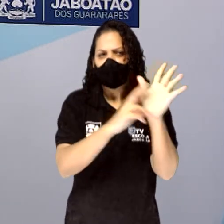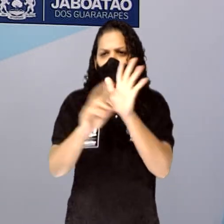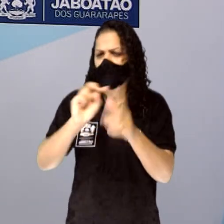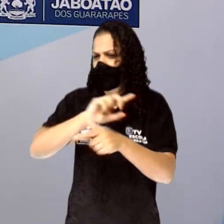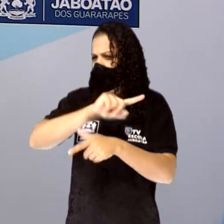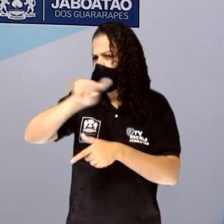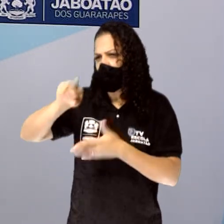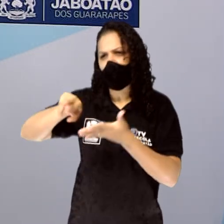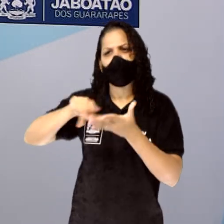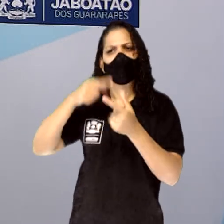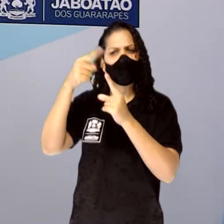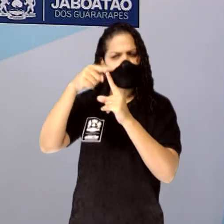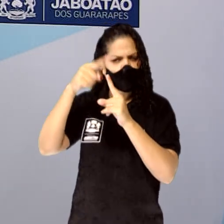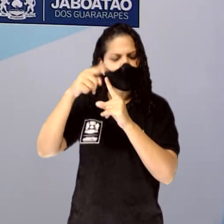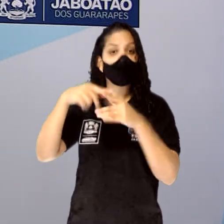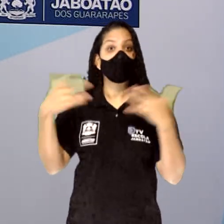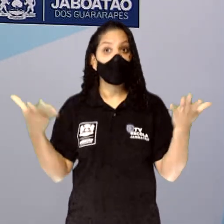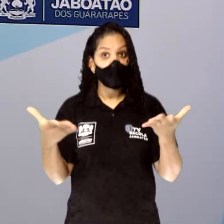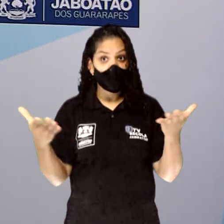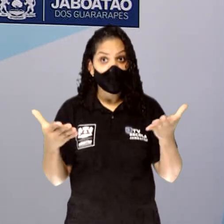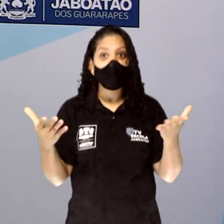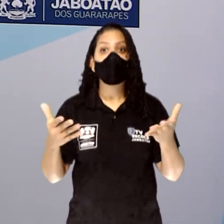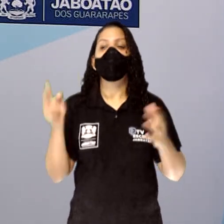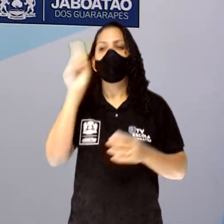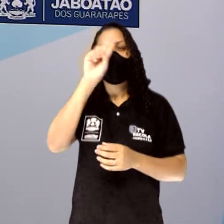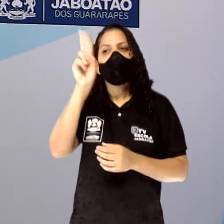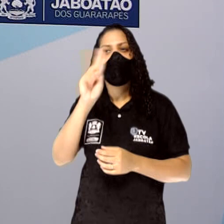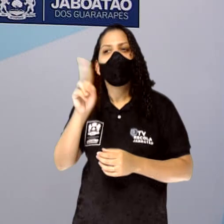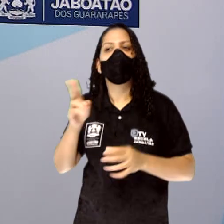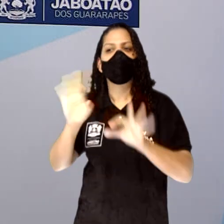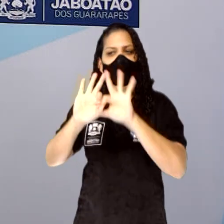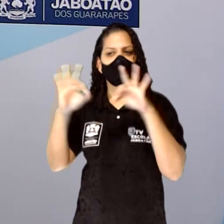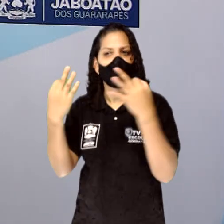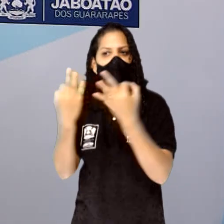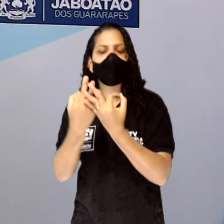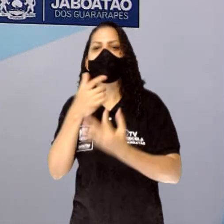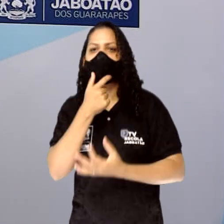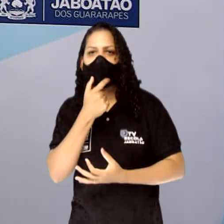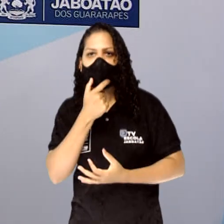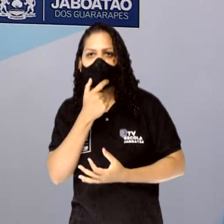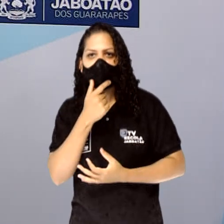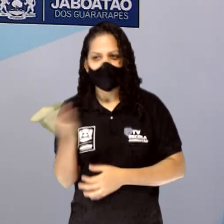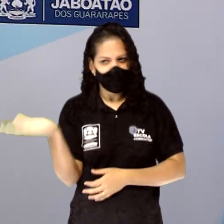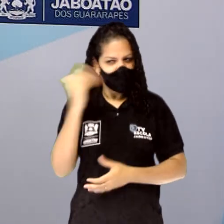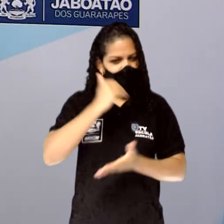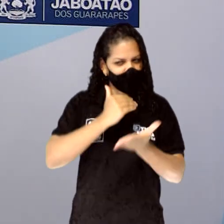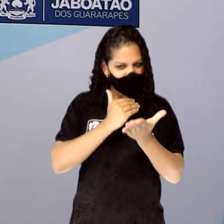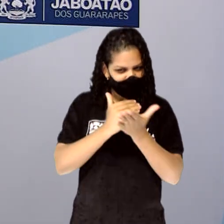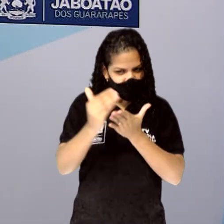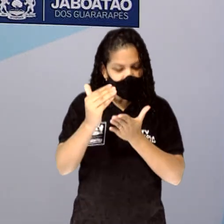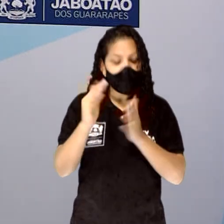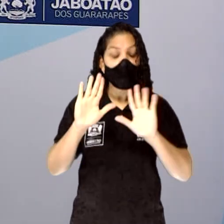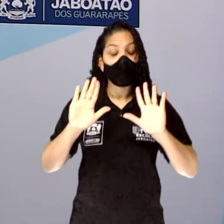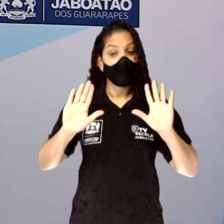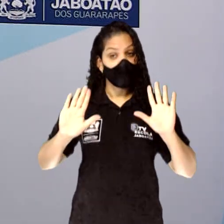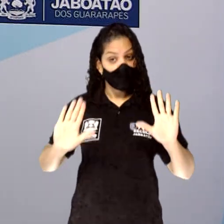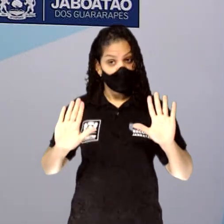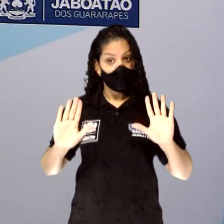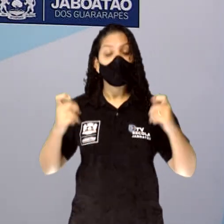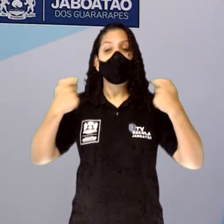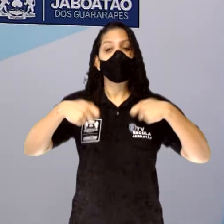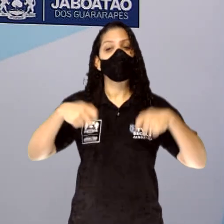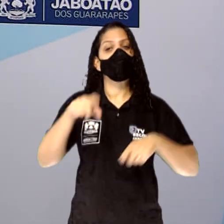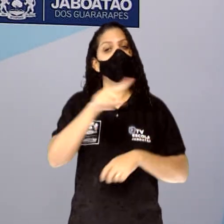alguns nomes de parentes em inglês. Que legal, né, galera? Então, vamos começar? Só que para isso, eu preciso